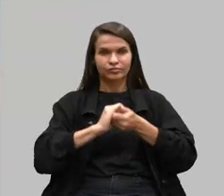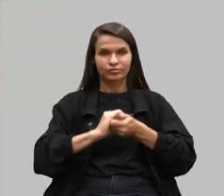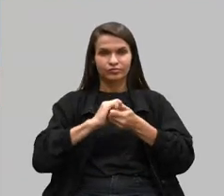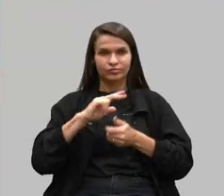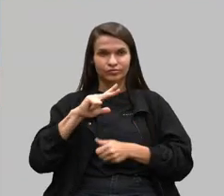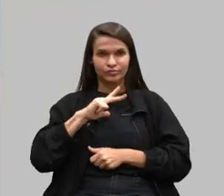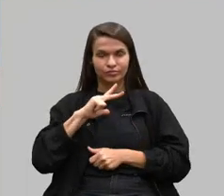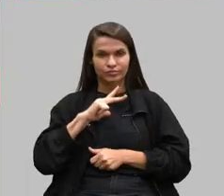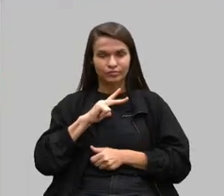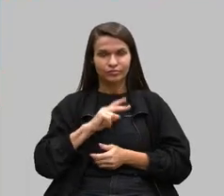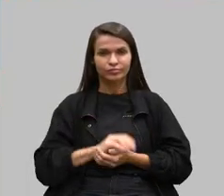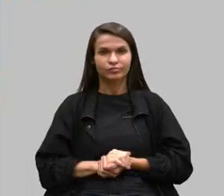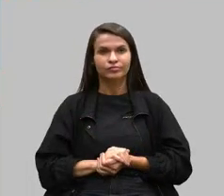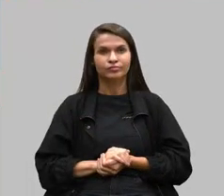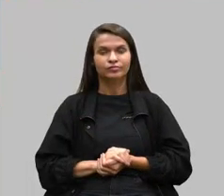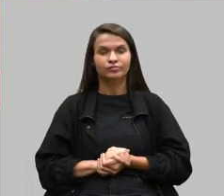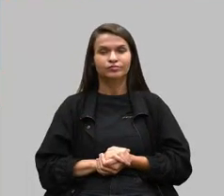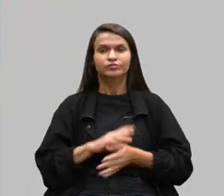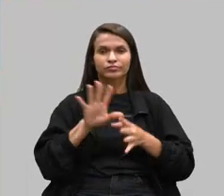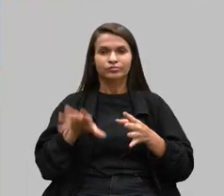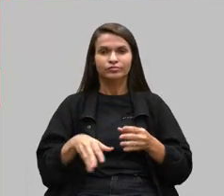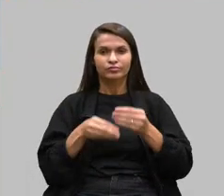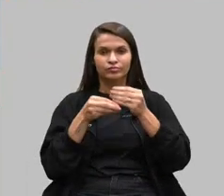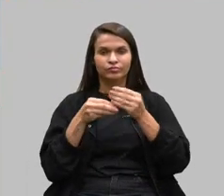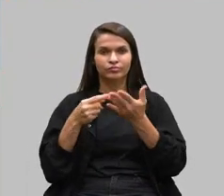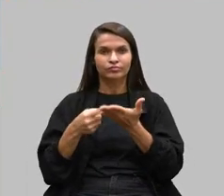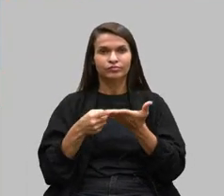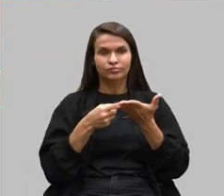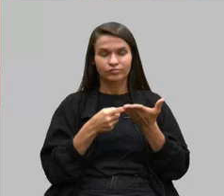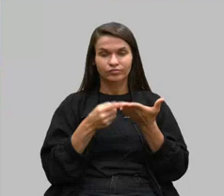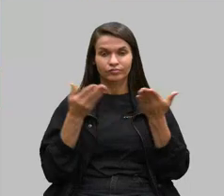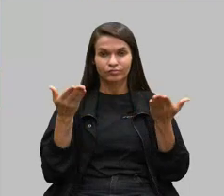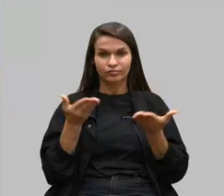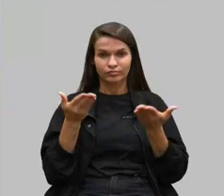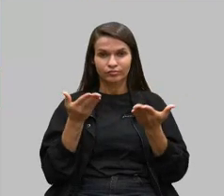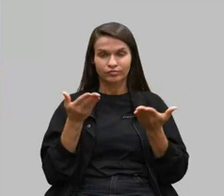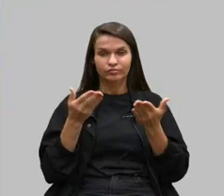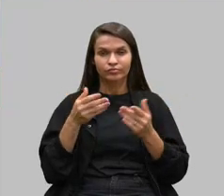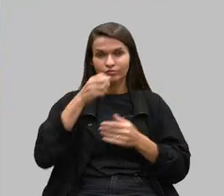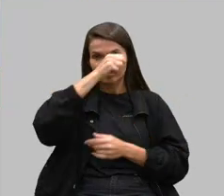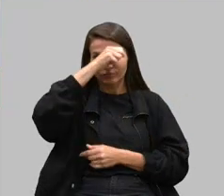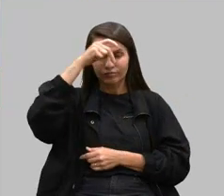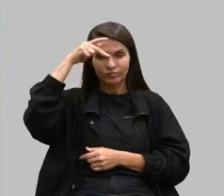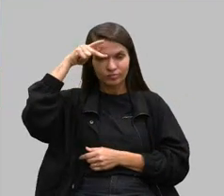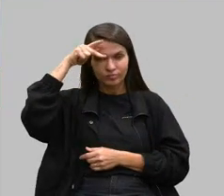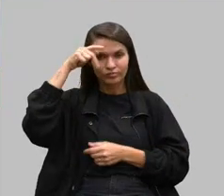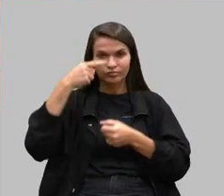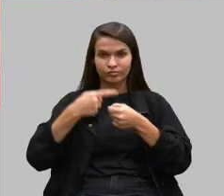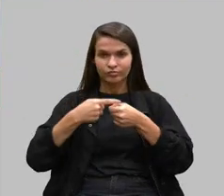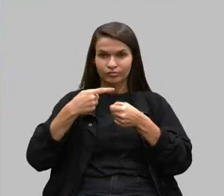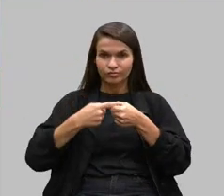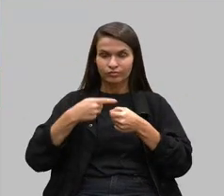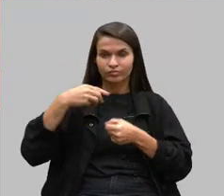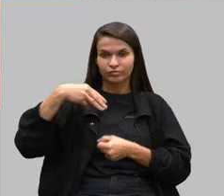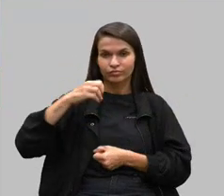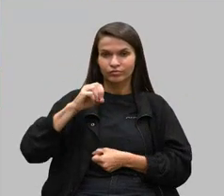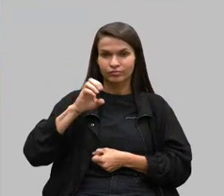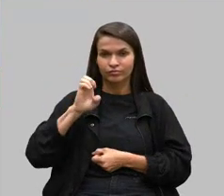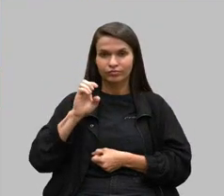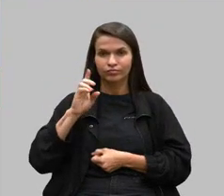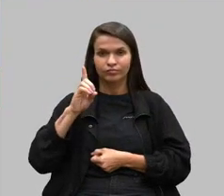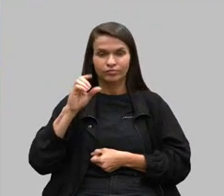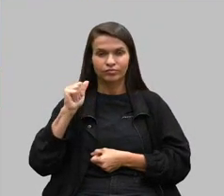portant para suas considerações convid nesse momento o prefeito da cidade de moeda